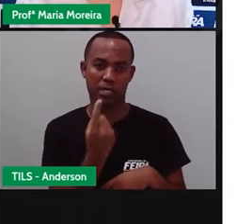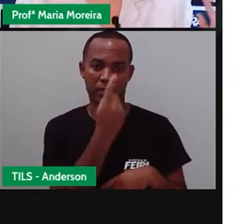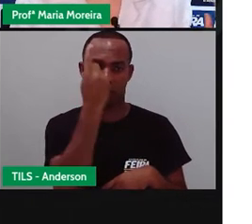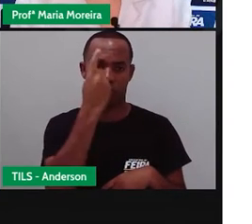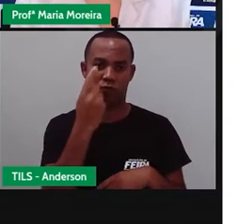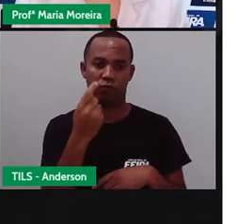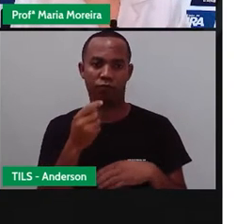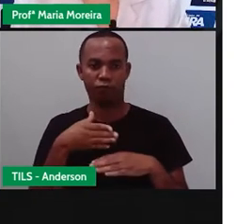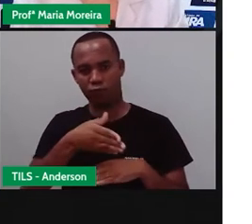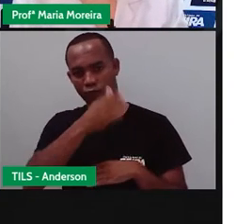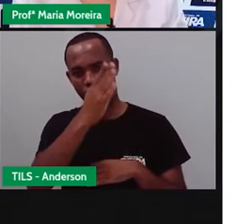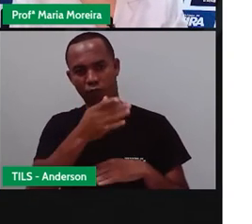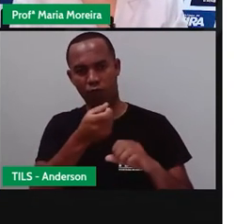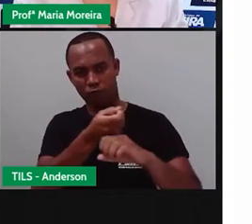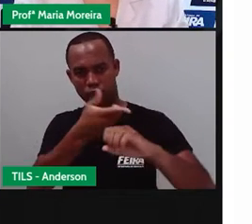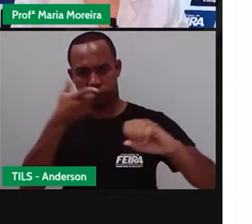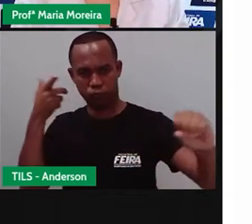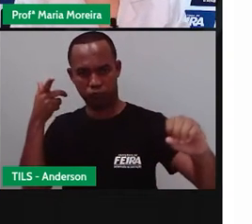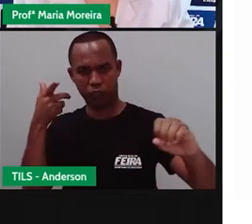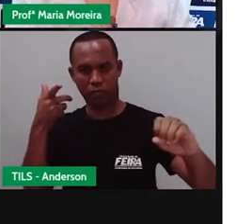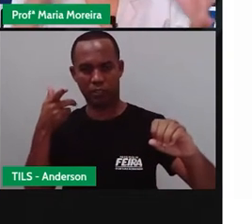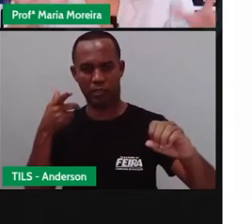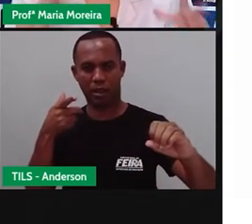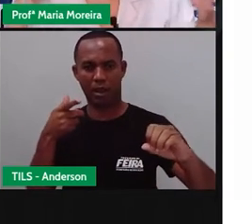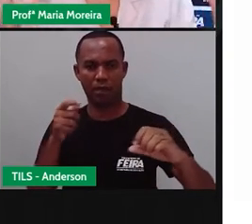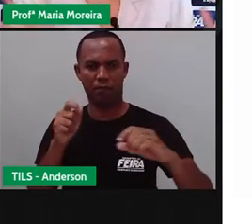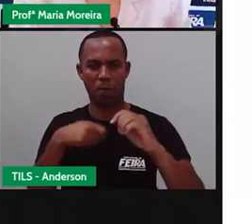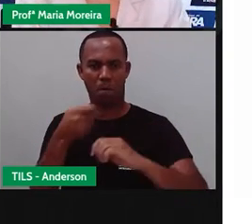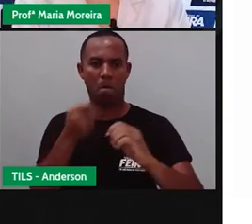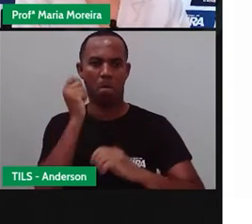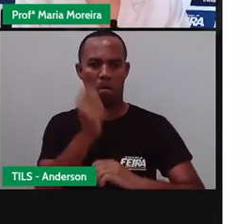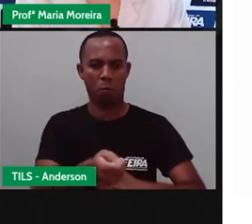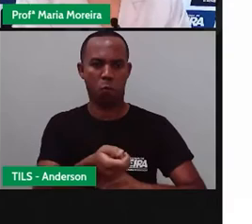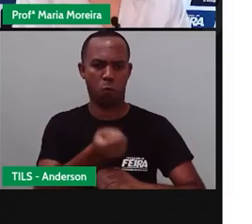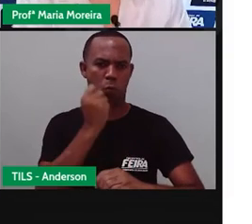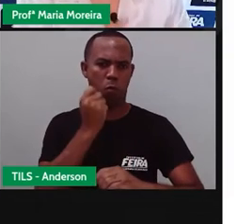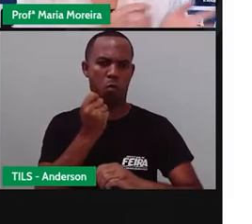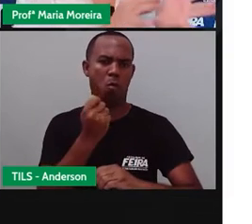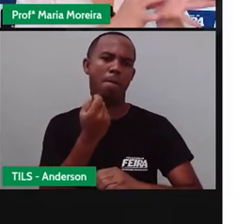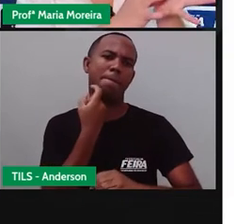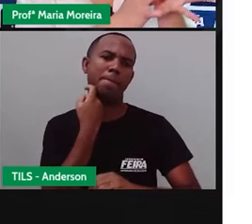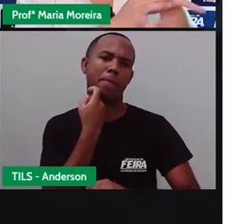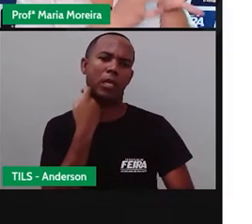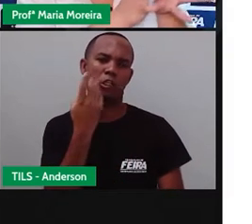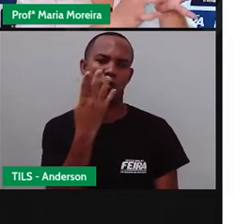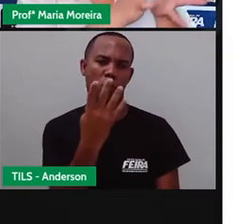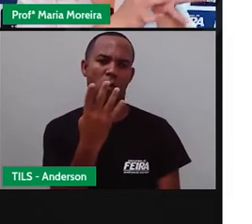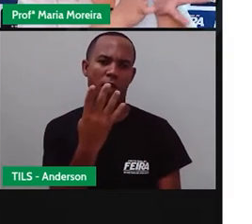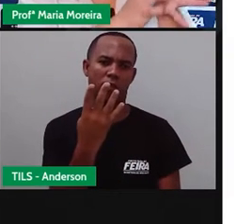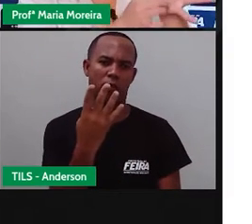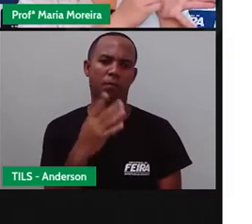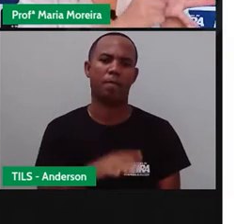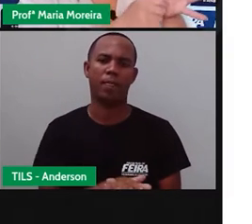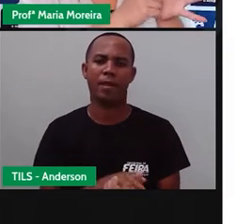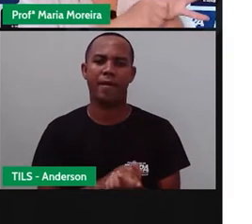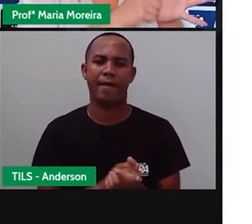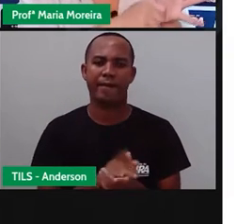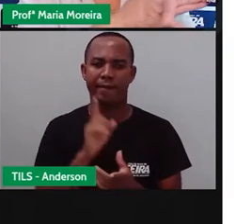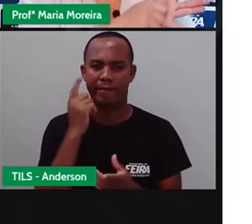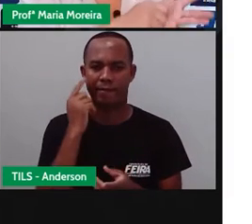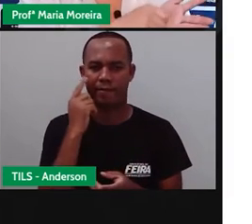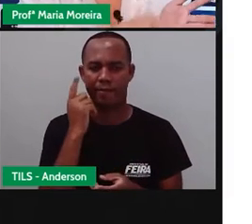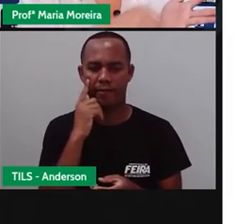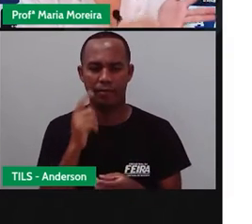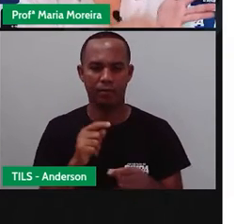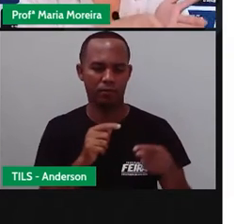voltou por exemplo com quatro peixes né foi a pescar e possui com quatro peixes e aí cortou ele foi lá e